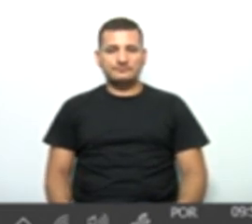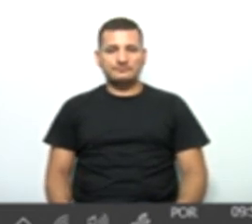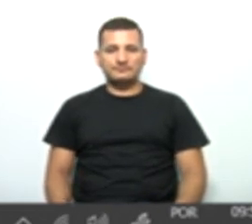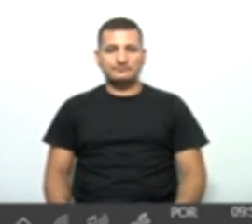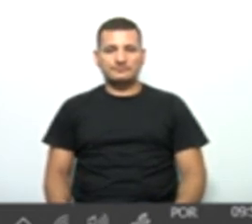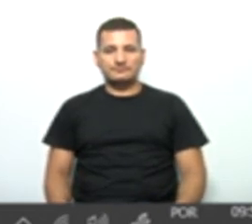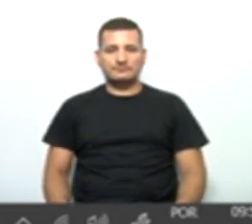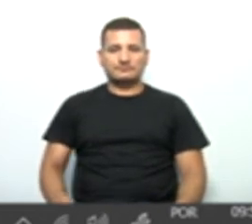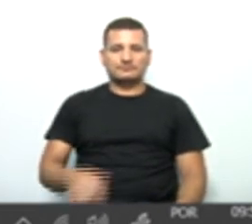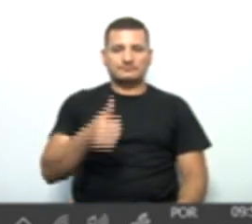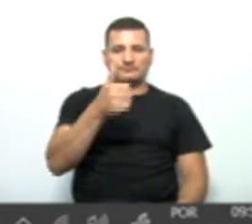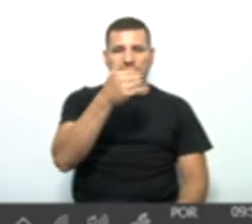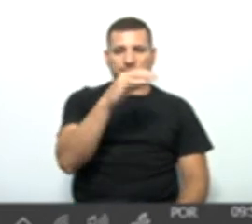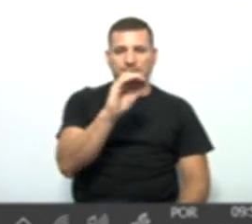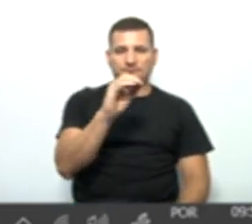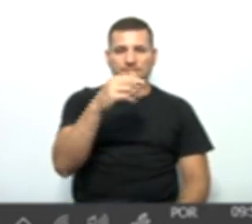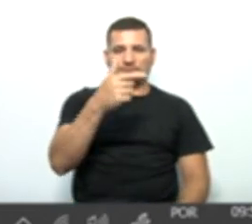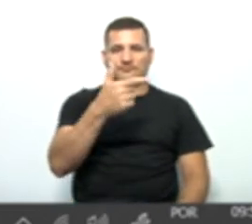20,